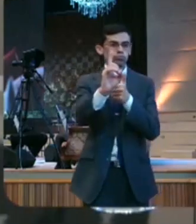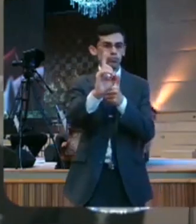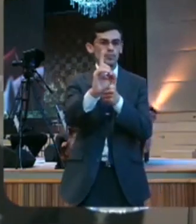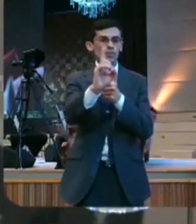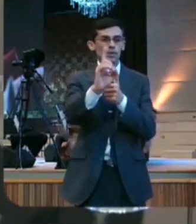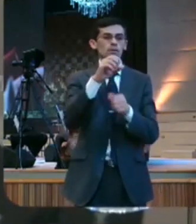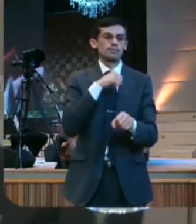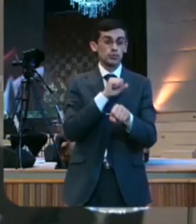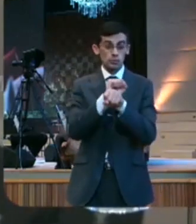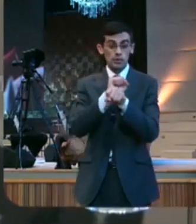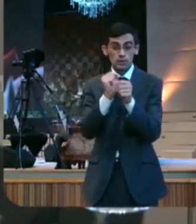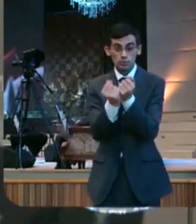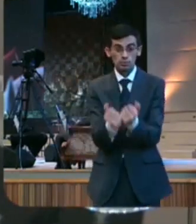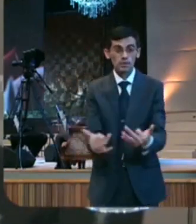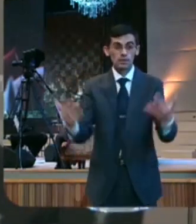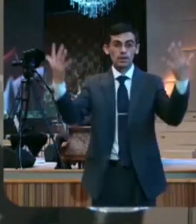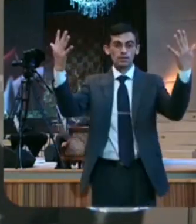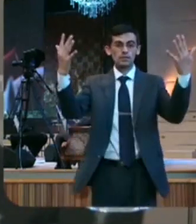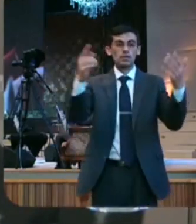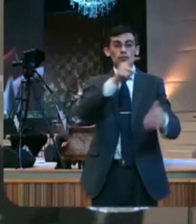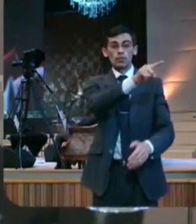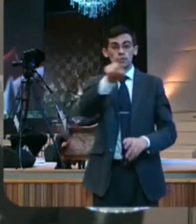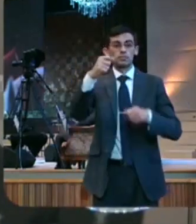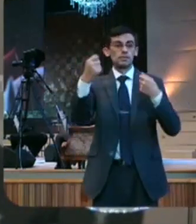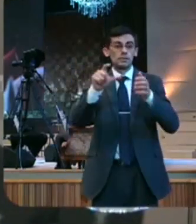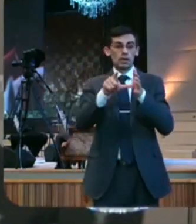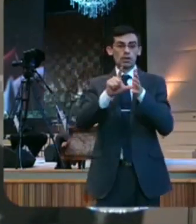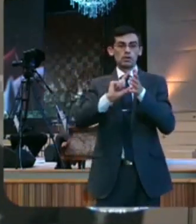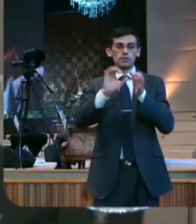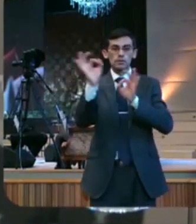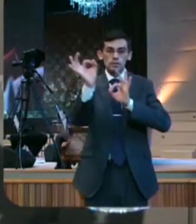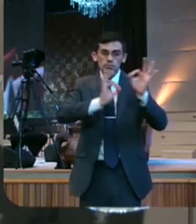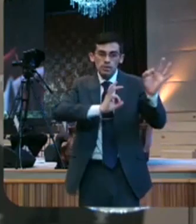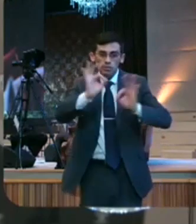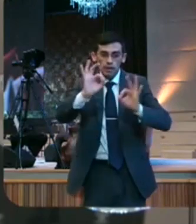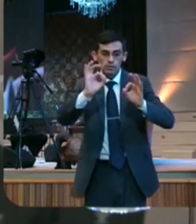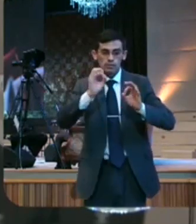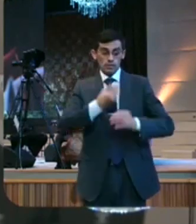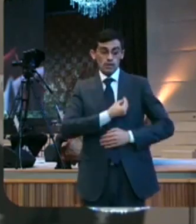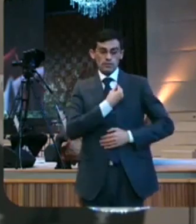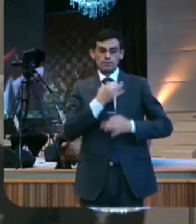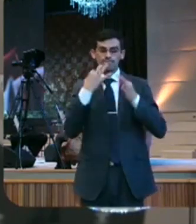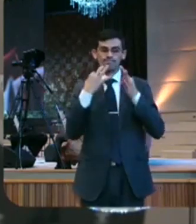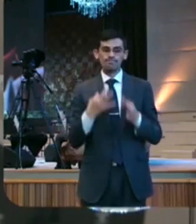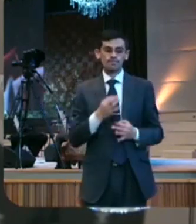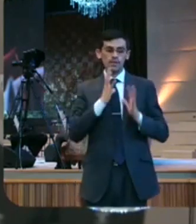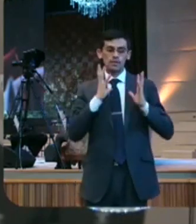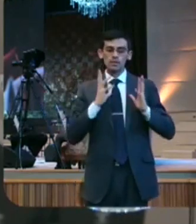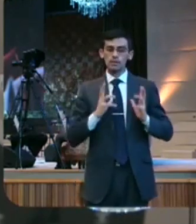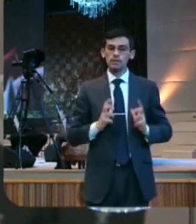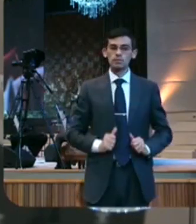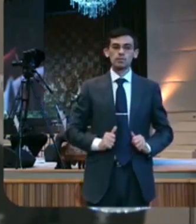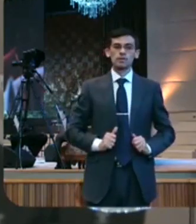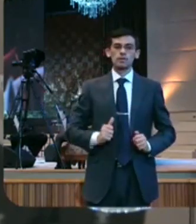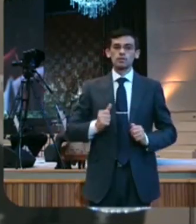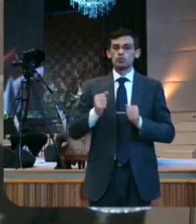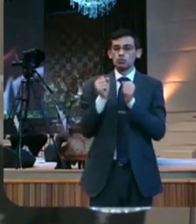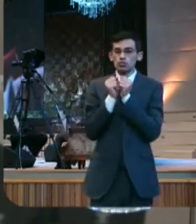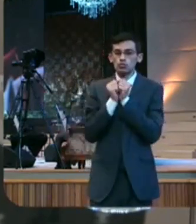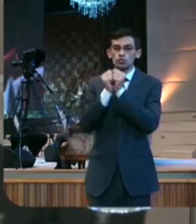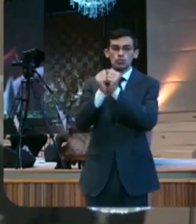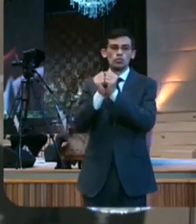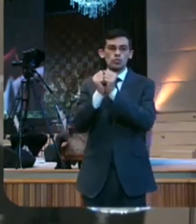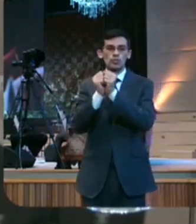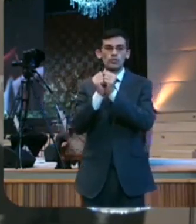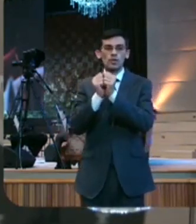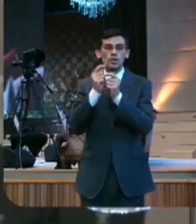faça maravilhas, então esteja preparado para andar com o Senhor. O Senhor que vai à tua